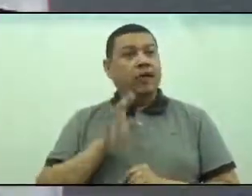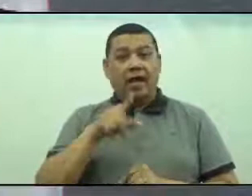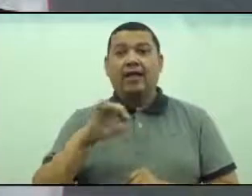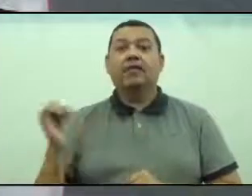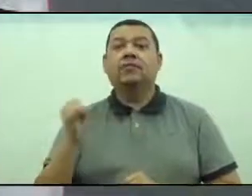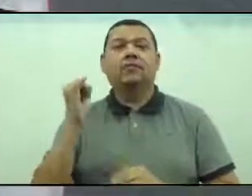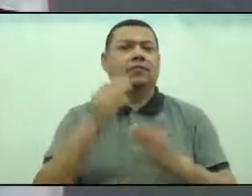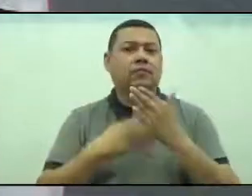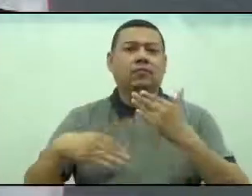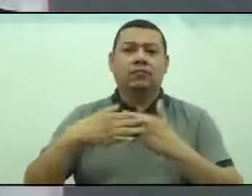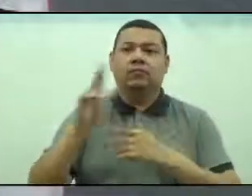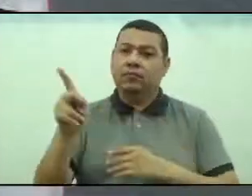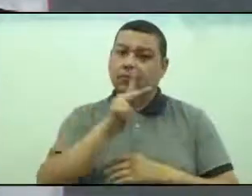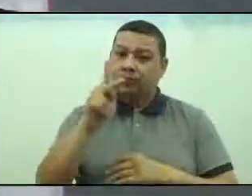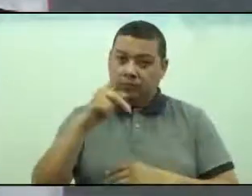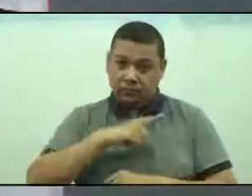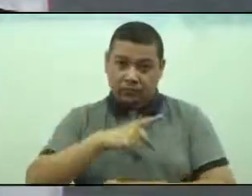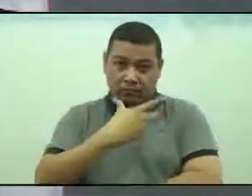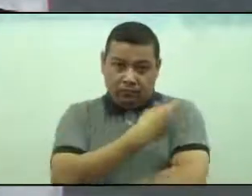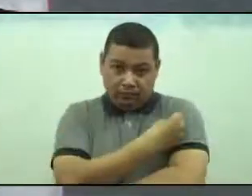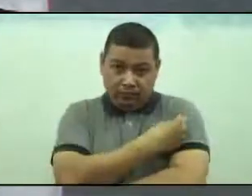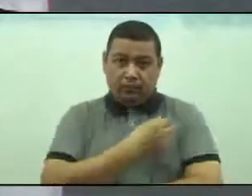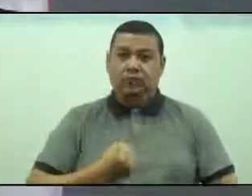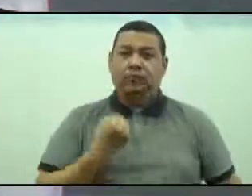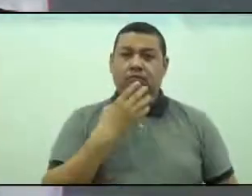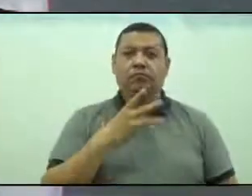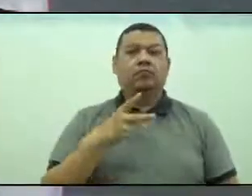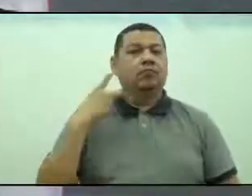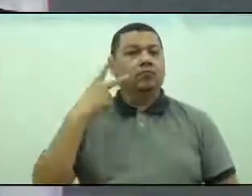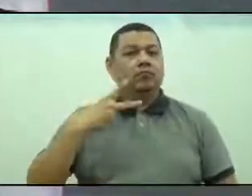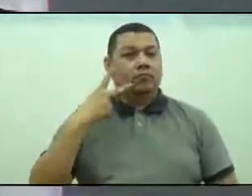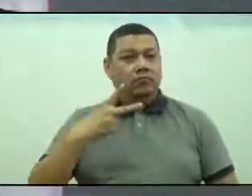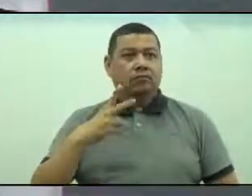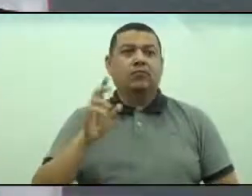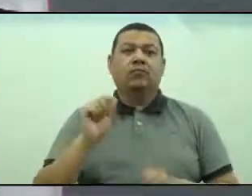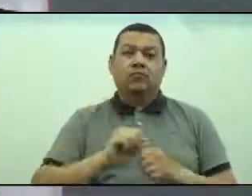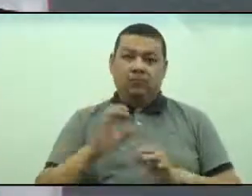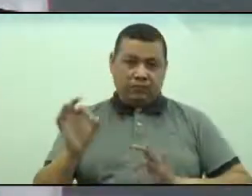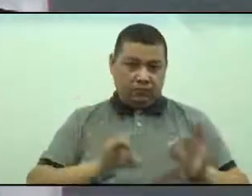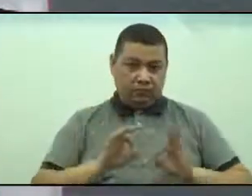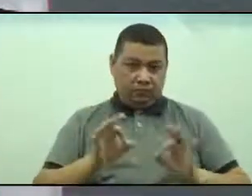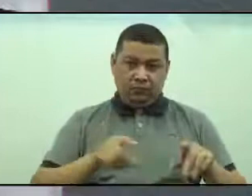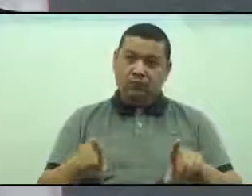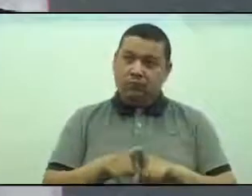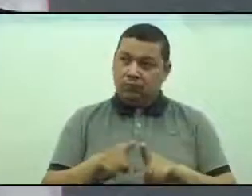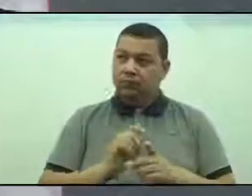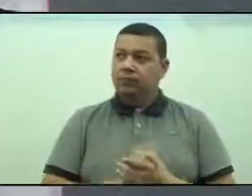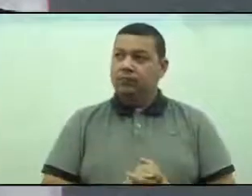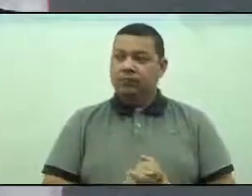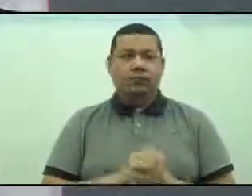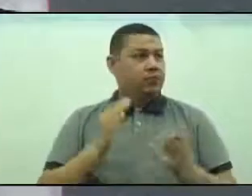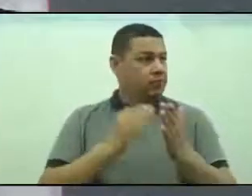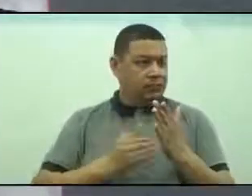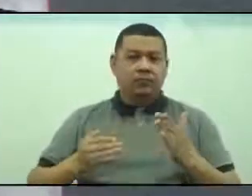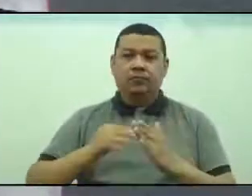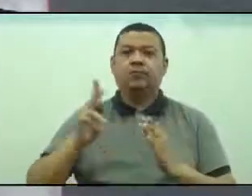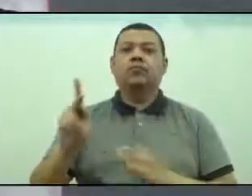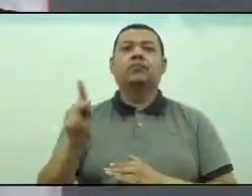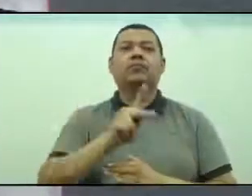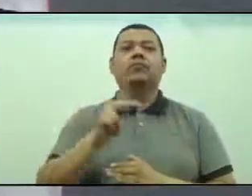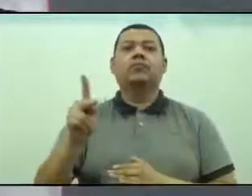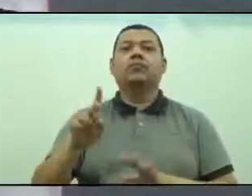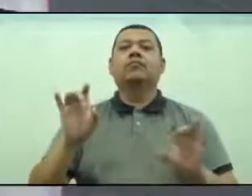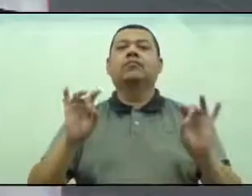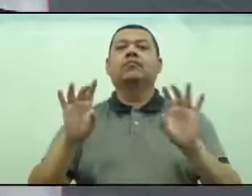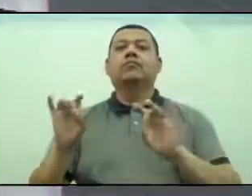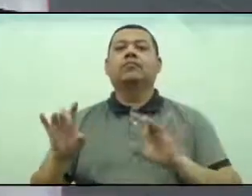sejam vacinados. Parabenizar aos vereadores que fizeram o projeto e parabenizar também a todos os professores, em